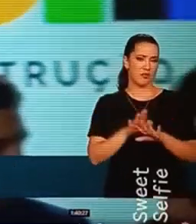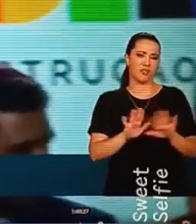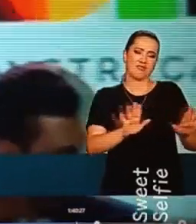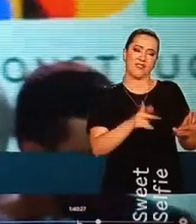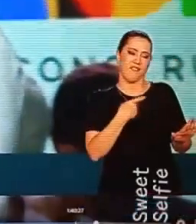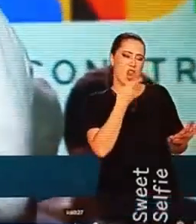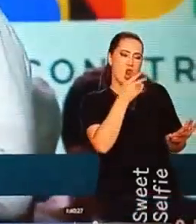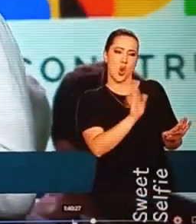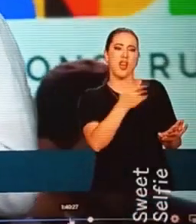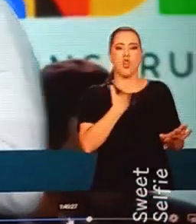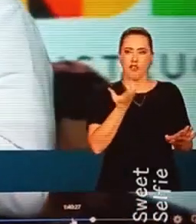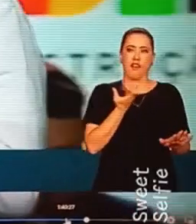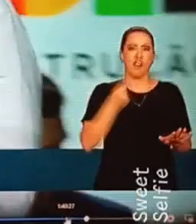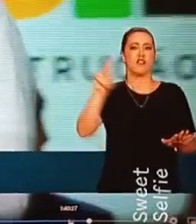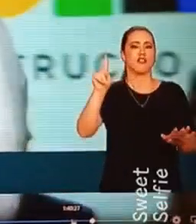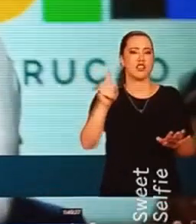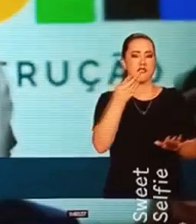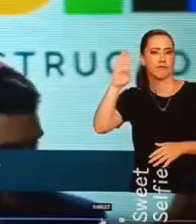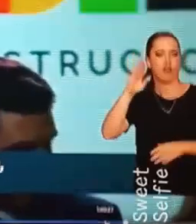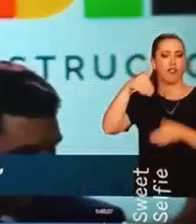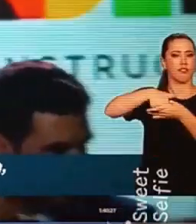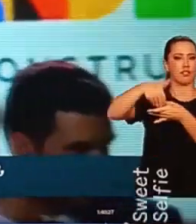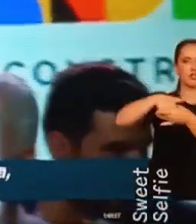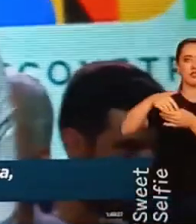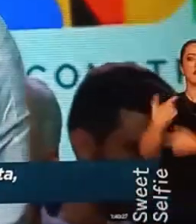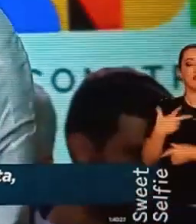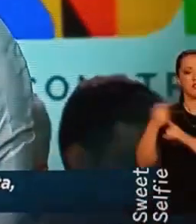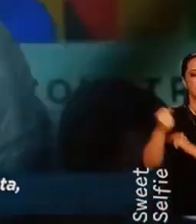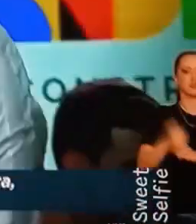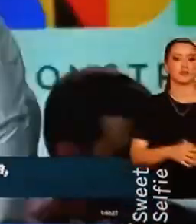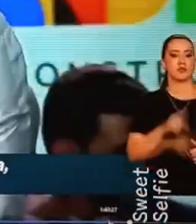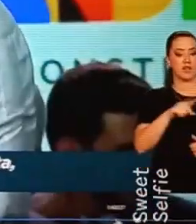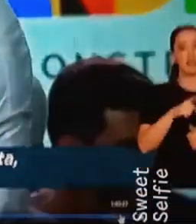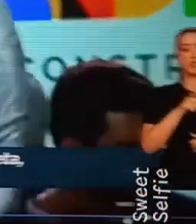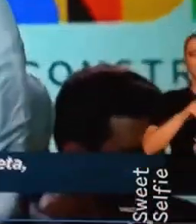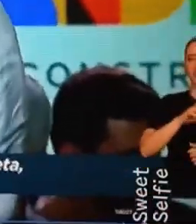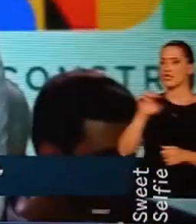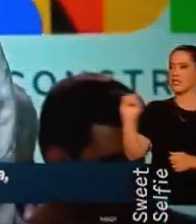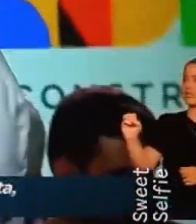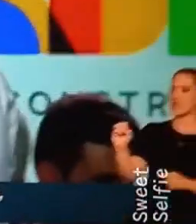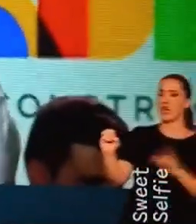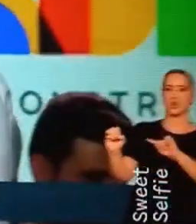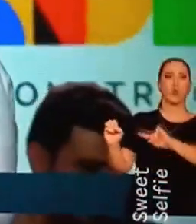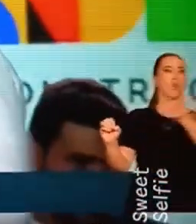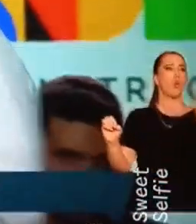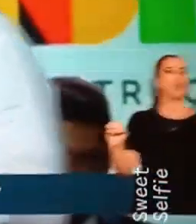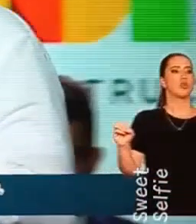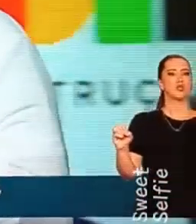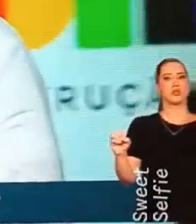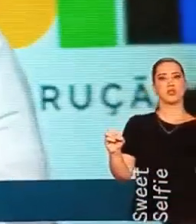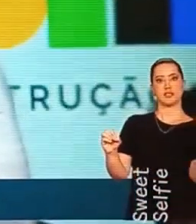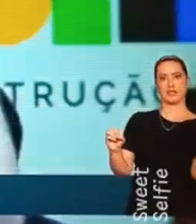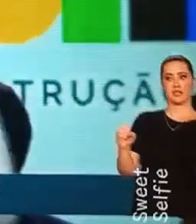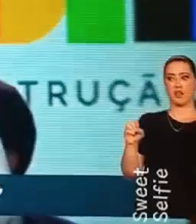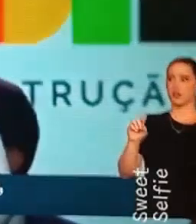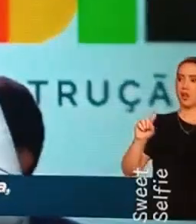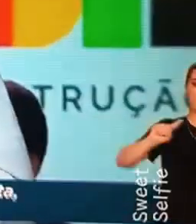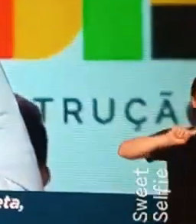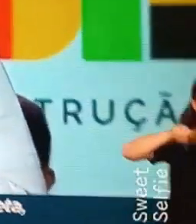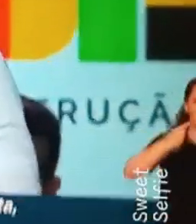vou concorrer e eu vou ganhar. Ele tinha, acho que 0%, o outro já tinha 60%. Ele que depois, quando